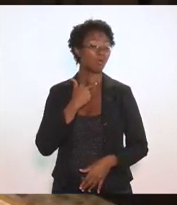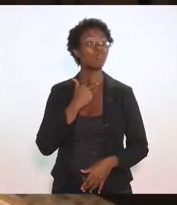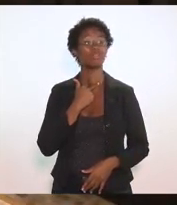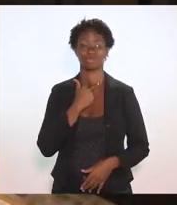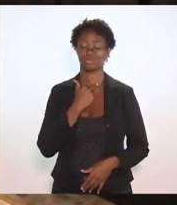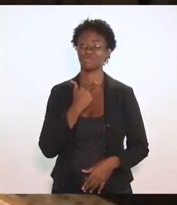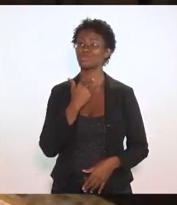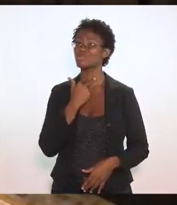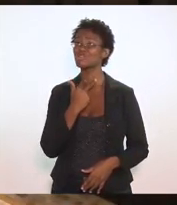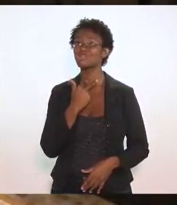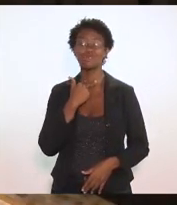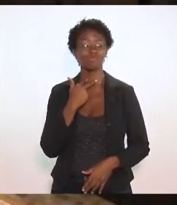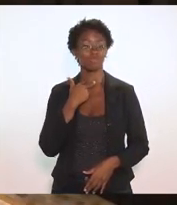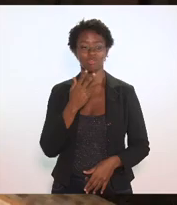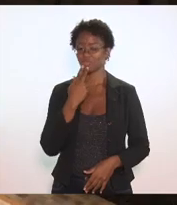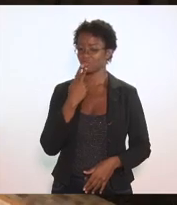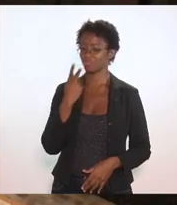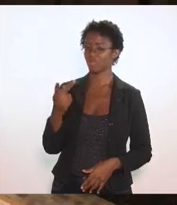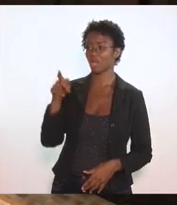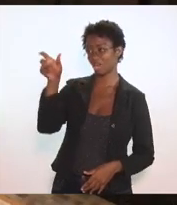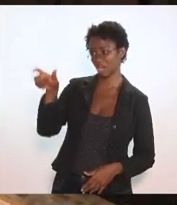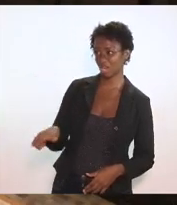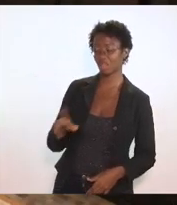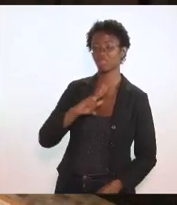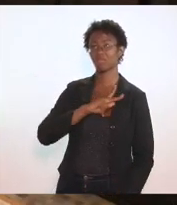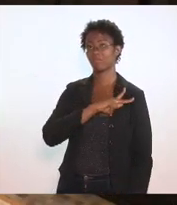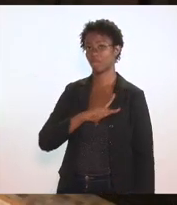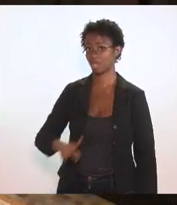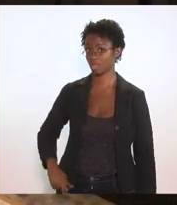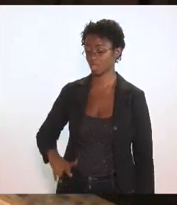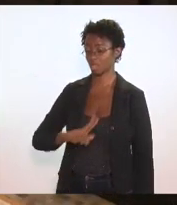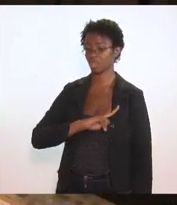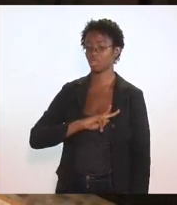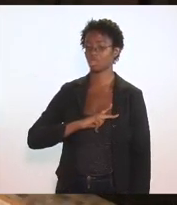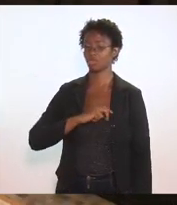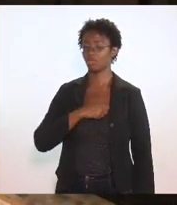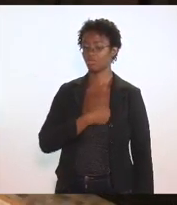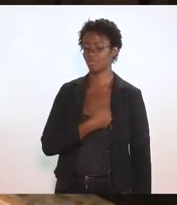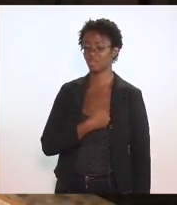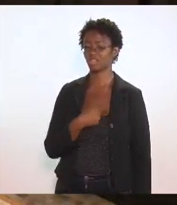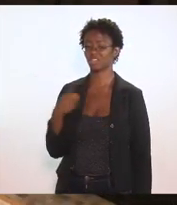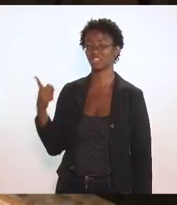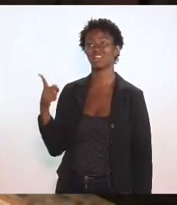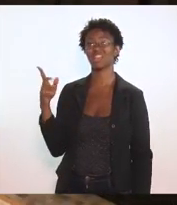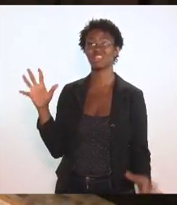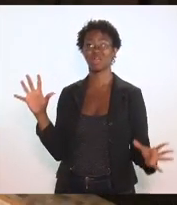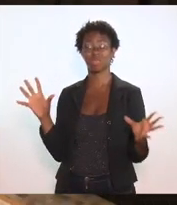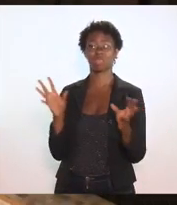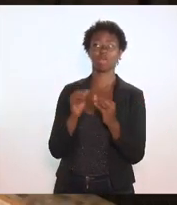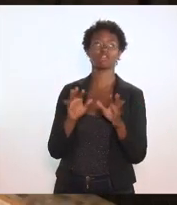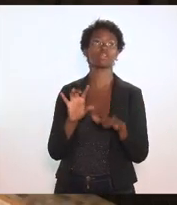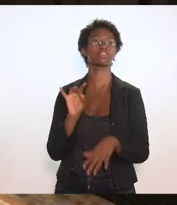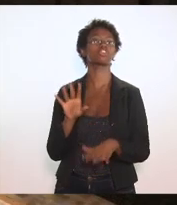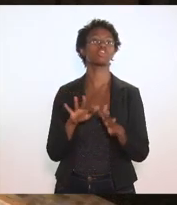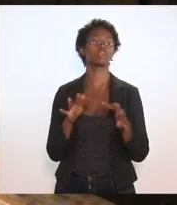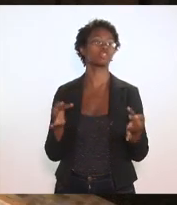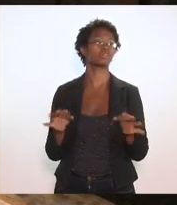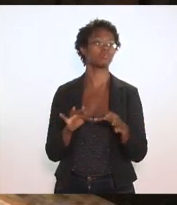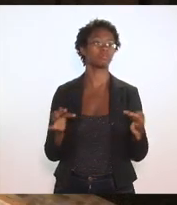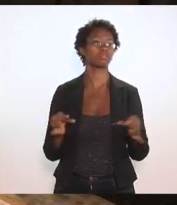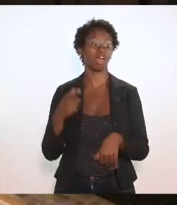para tratar a figura histórica do presidente Vargas com essa brevidade, com essa simplicidade, com essa